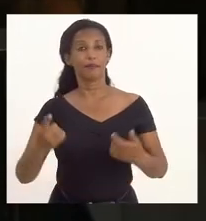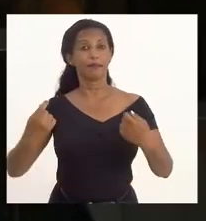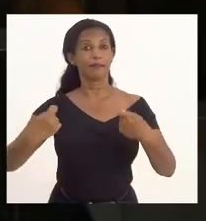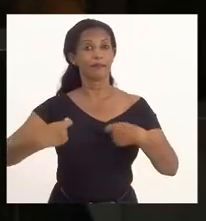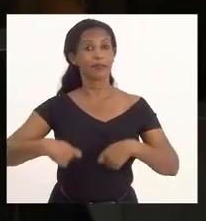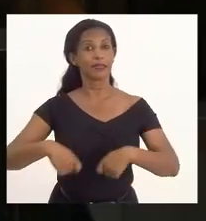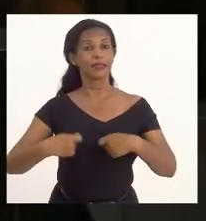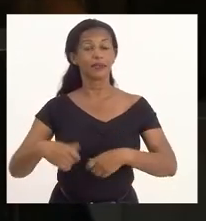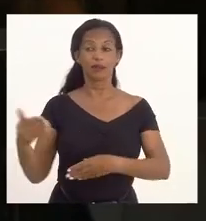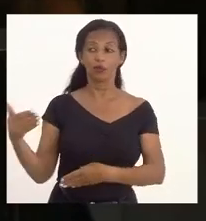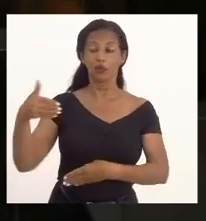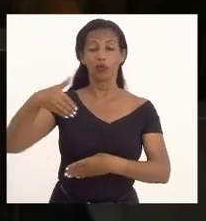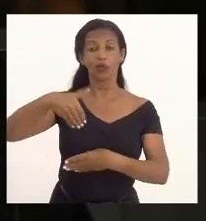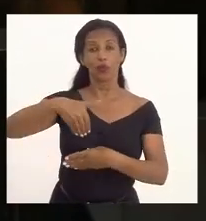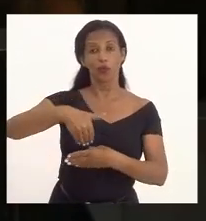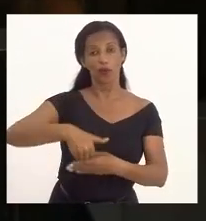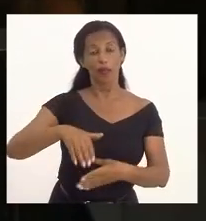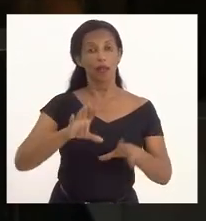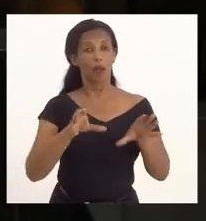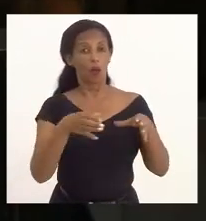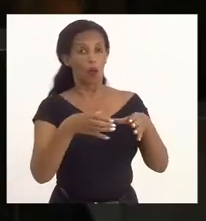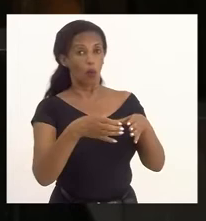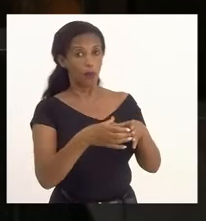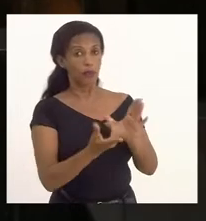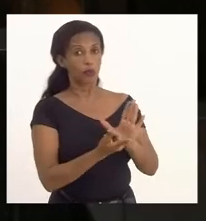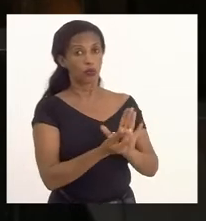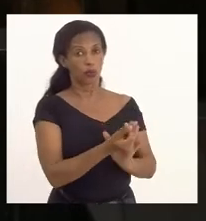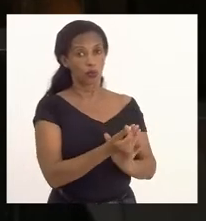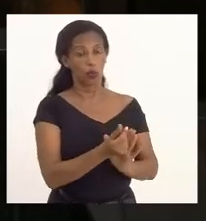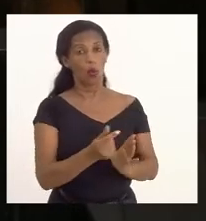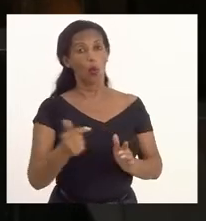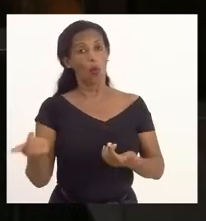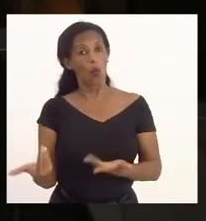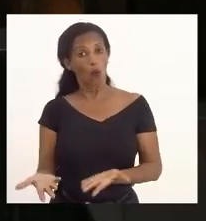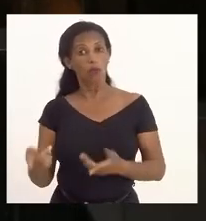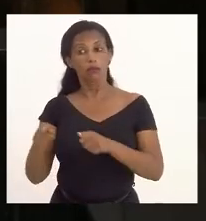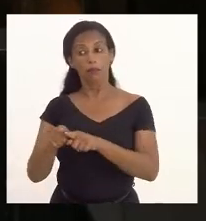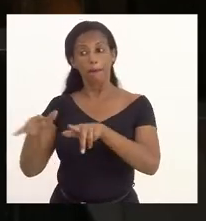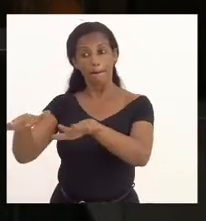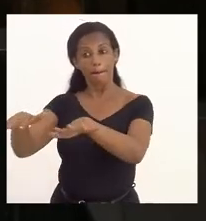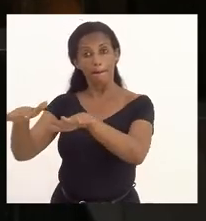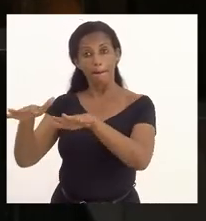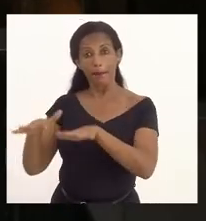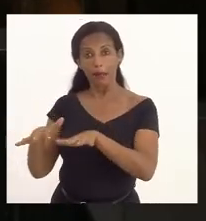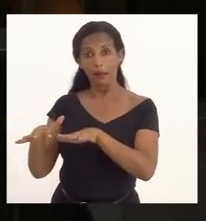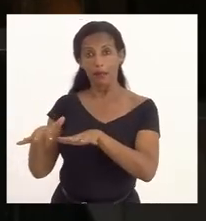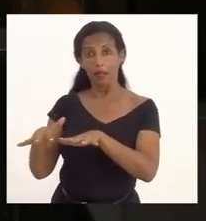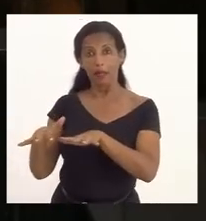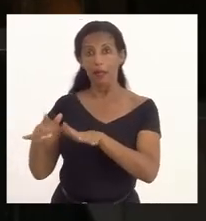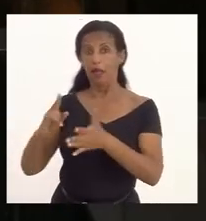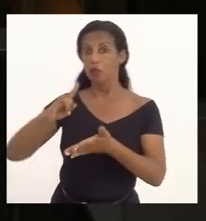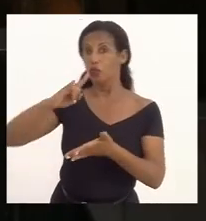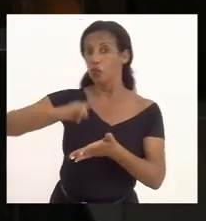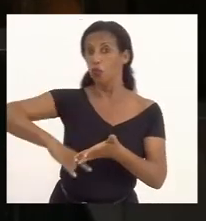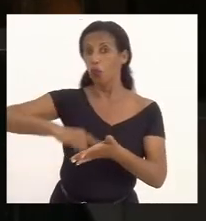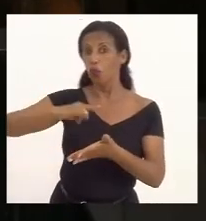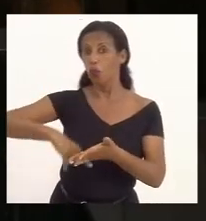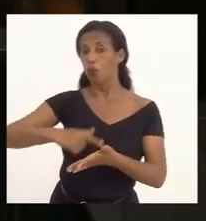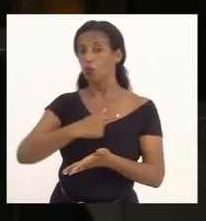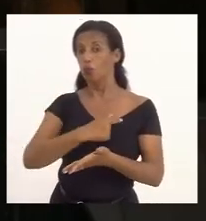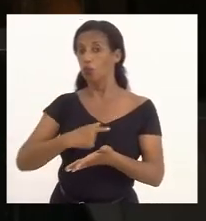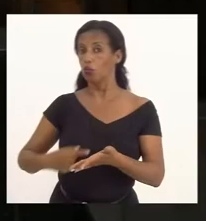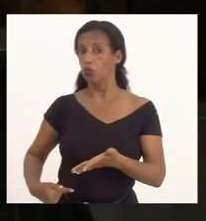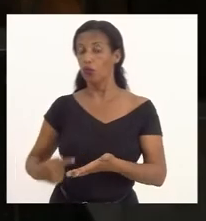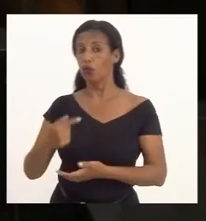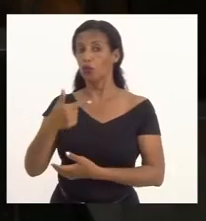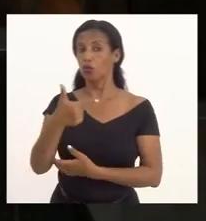precisamos votar, tanto na Comissão de Orçamento quanto em plenário, as contas de governo de